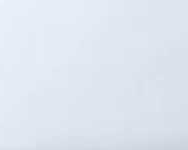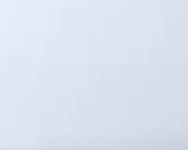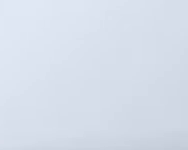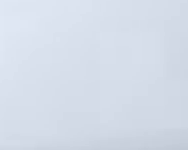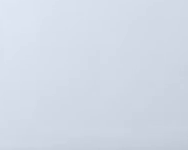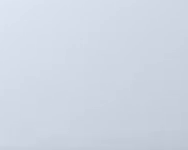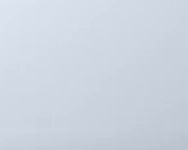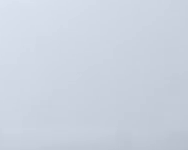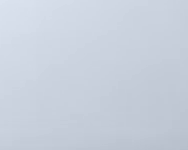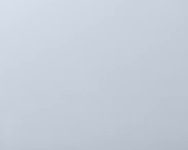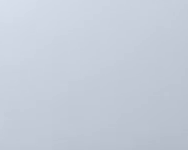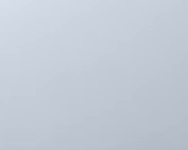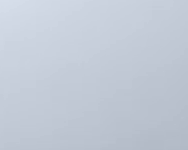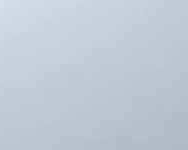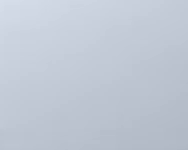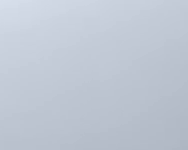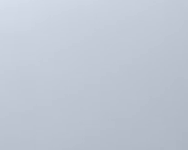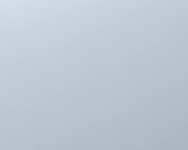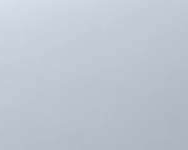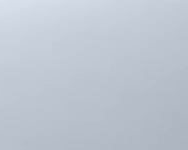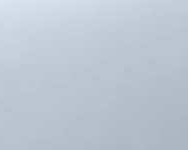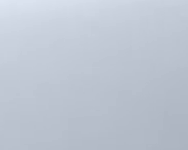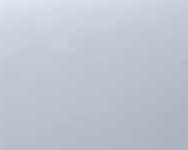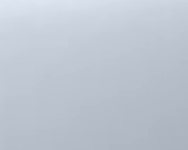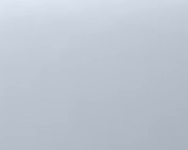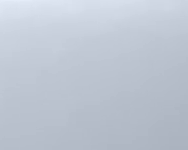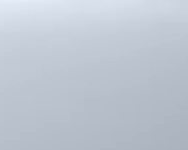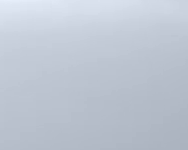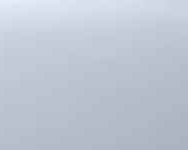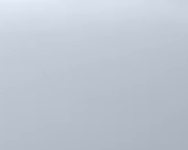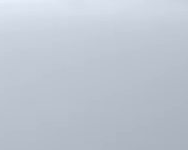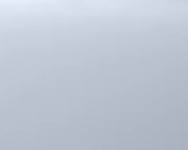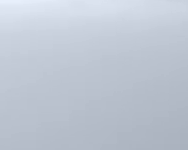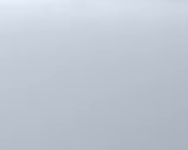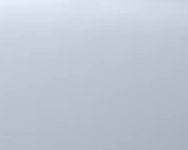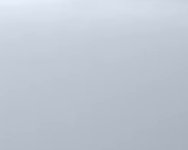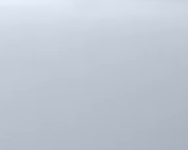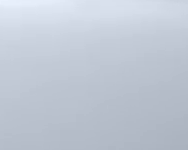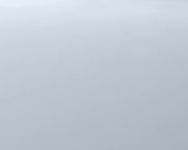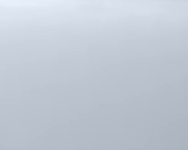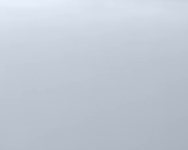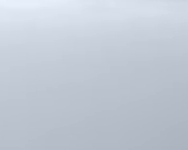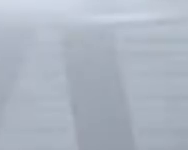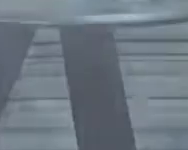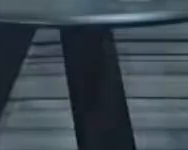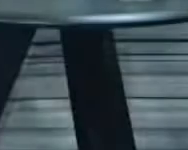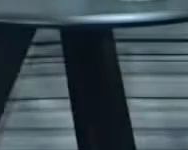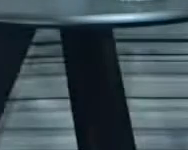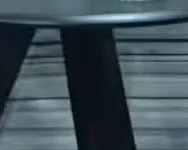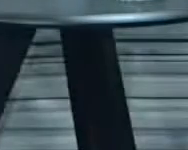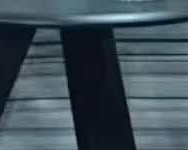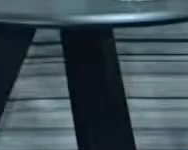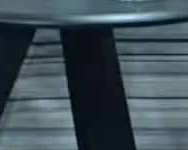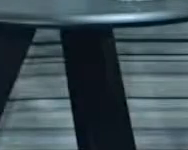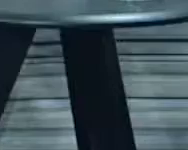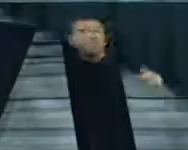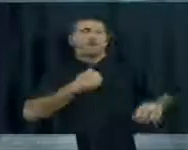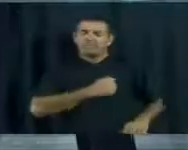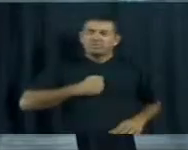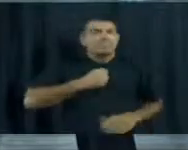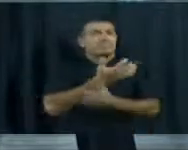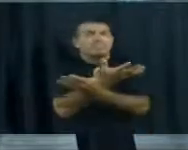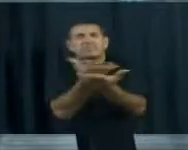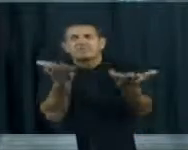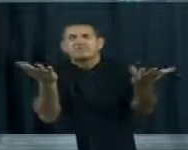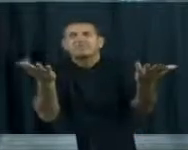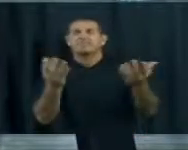Se me chamam de deficiente, se engano por deficiente eu sou. Eu tava com saudade de